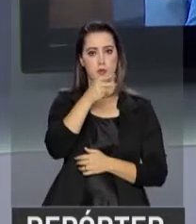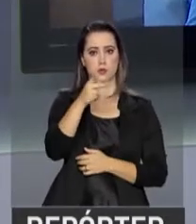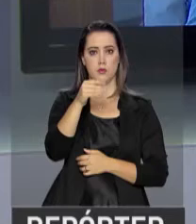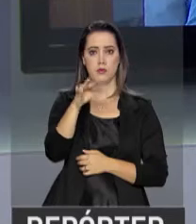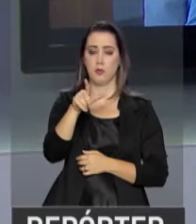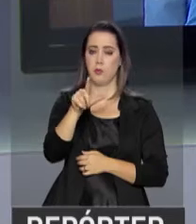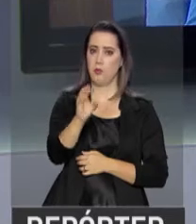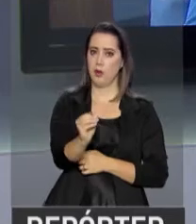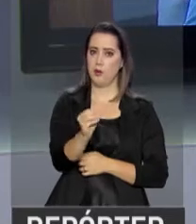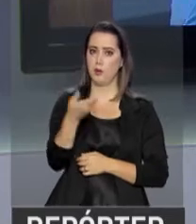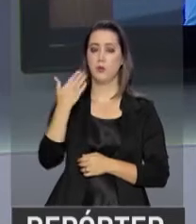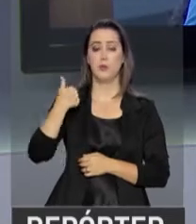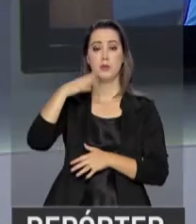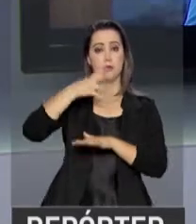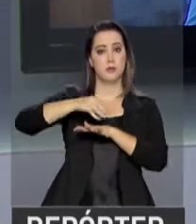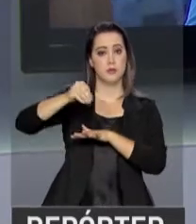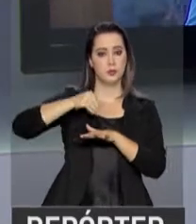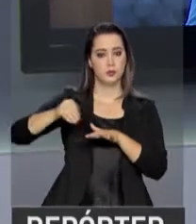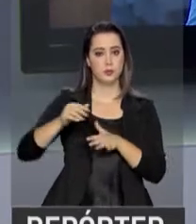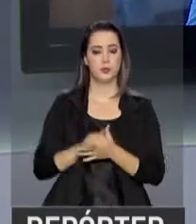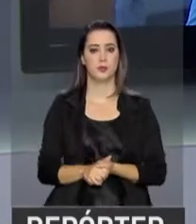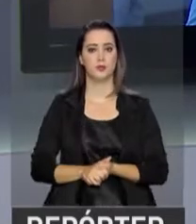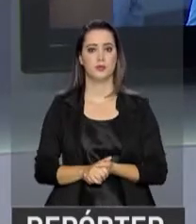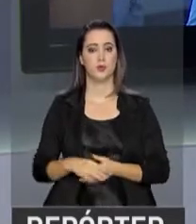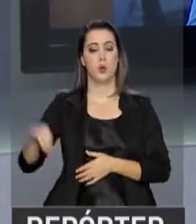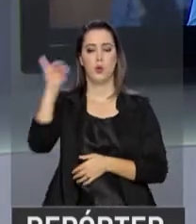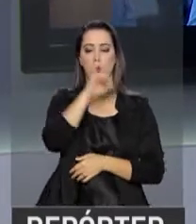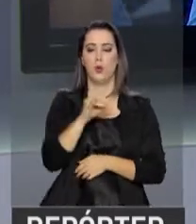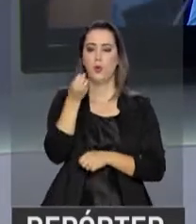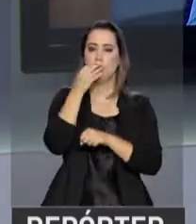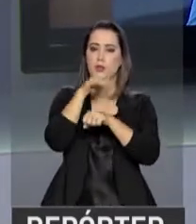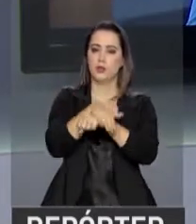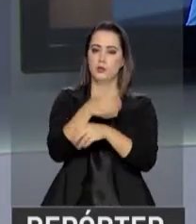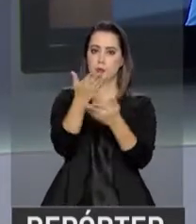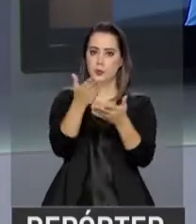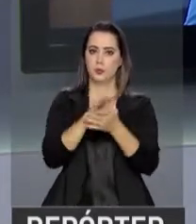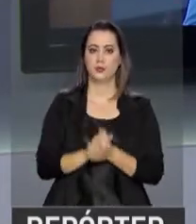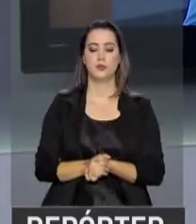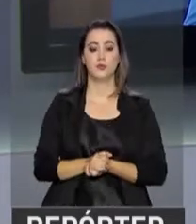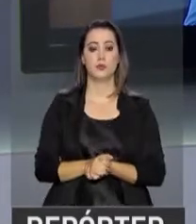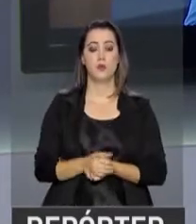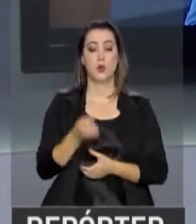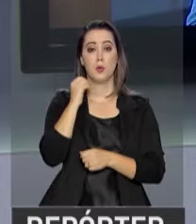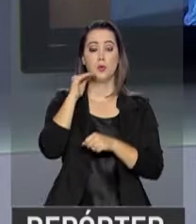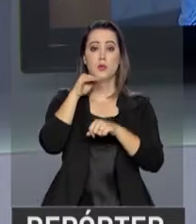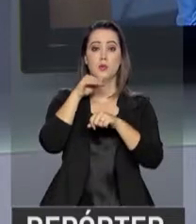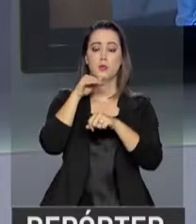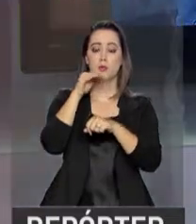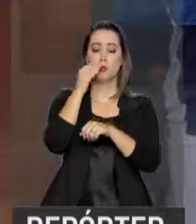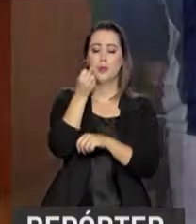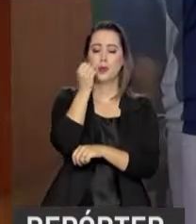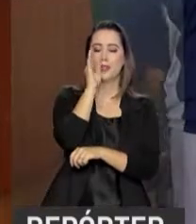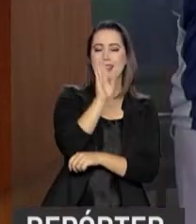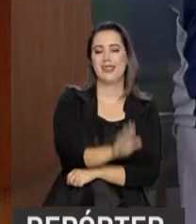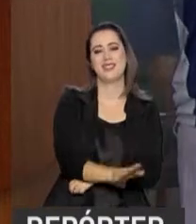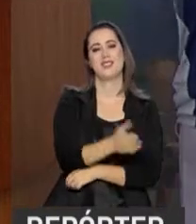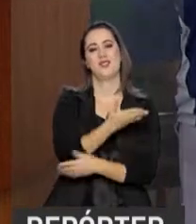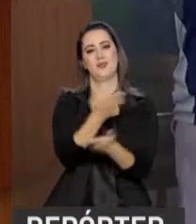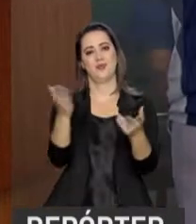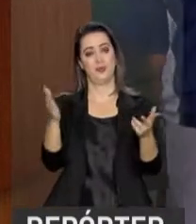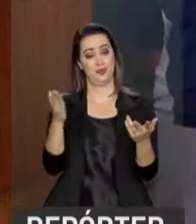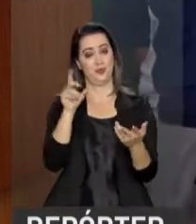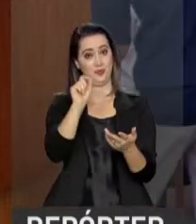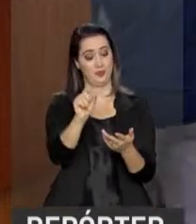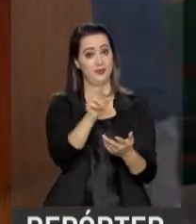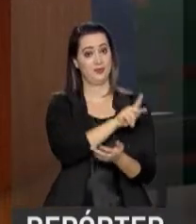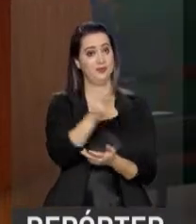Pablo Mundim, que tem mais informações. Olá, Pablo. Boa tarde para você. Boa tarde para você, boa tarde a todos. Exatamente, o